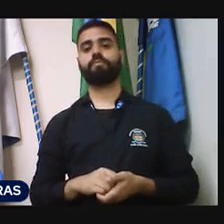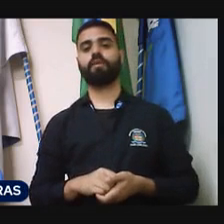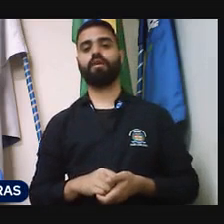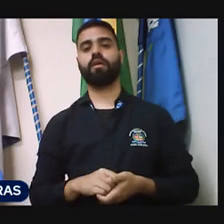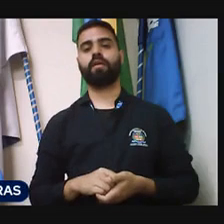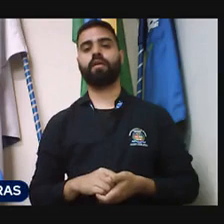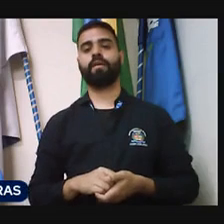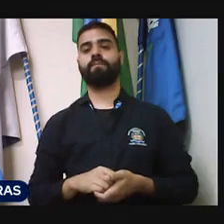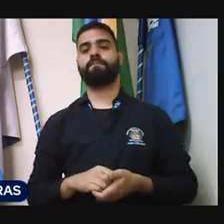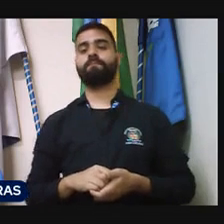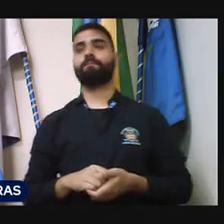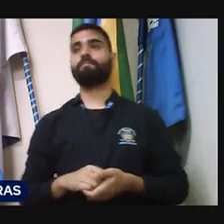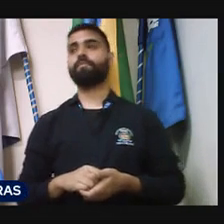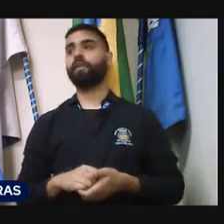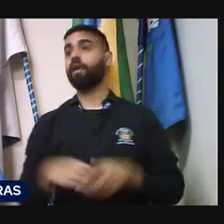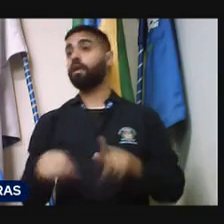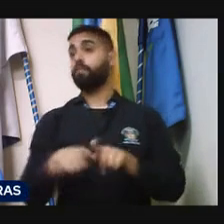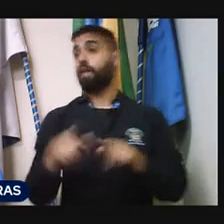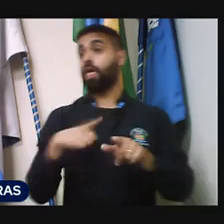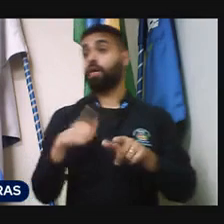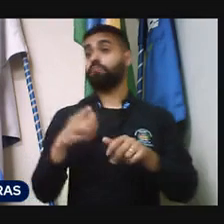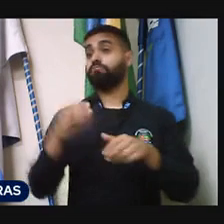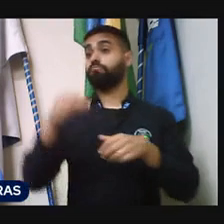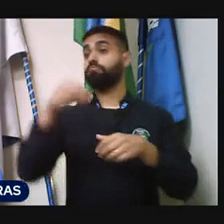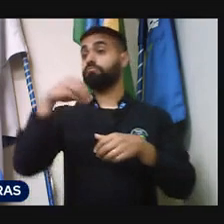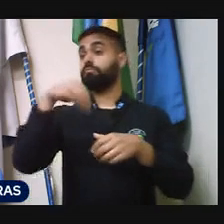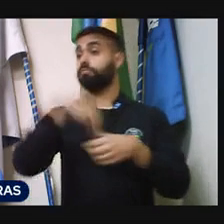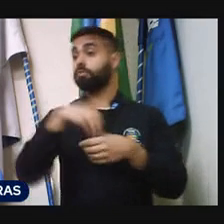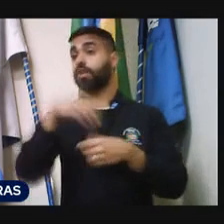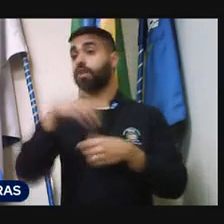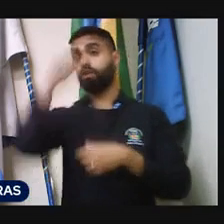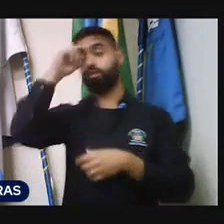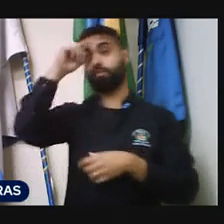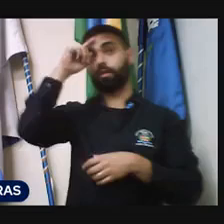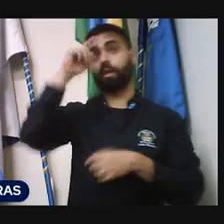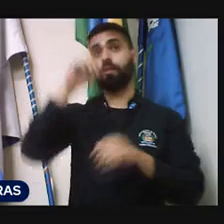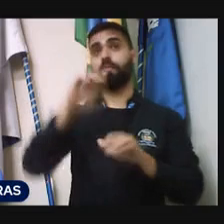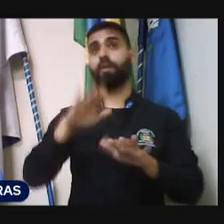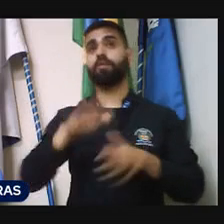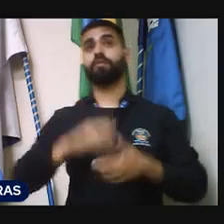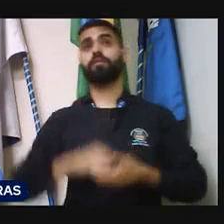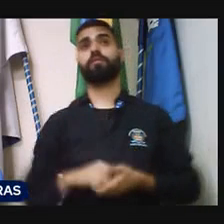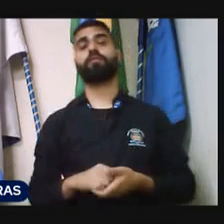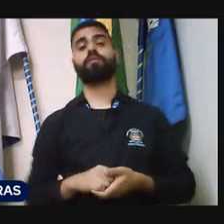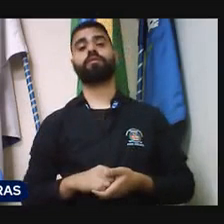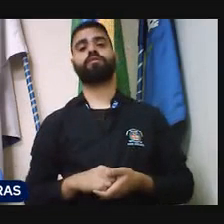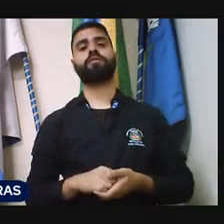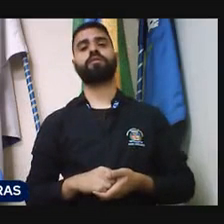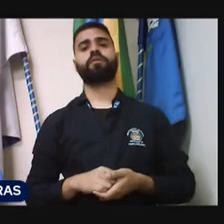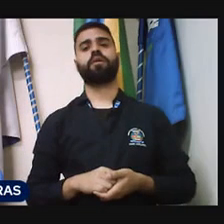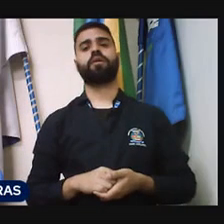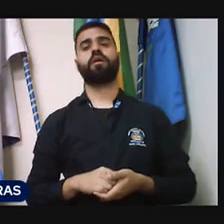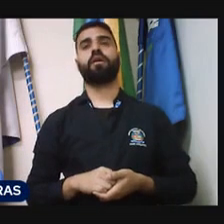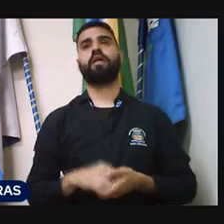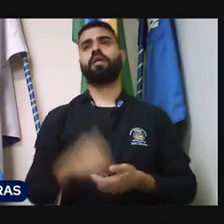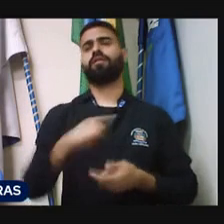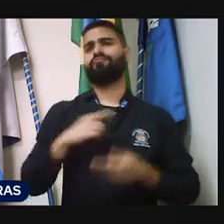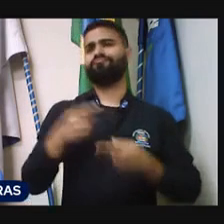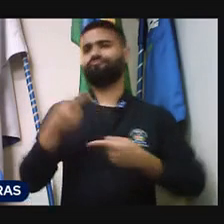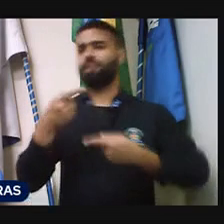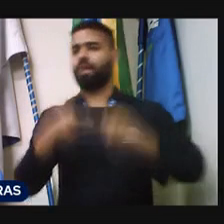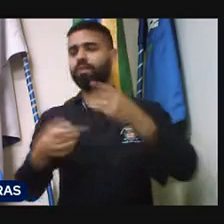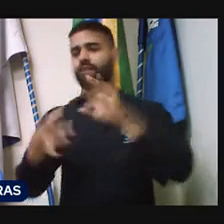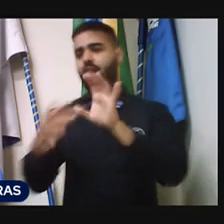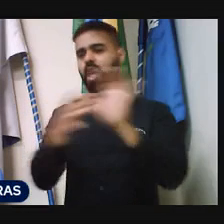negatividade principalmente dentro das pontas do hospital é mas com a política de parceria